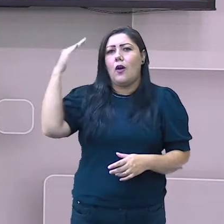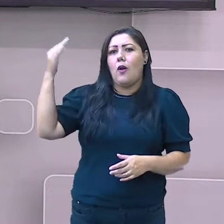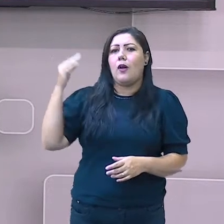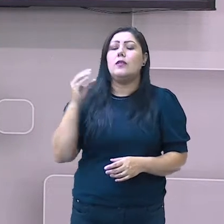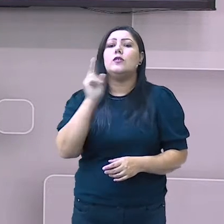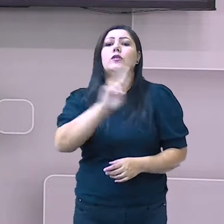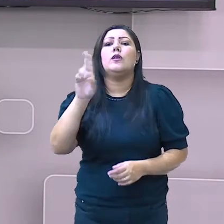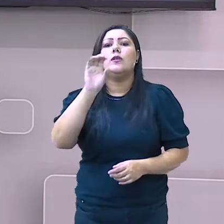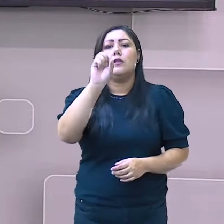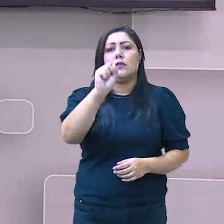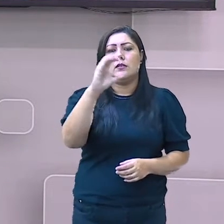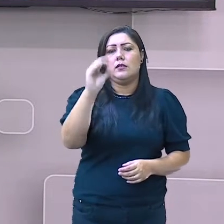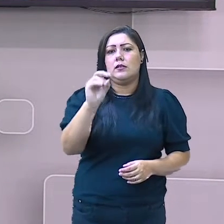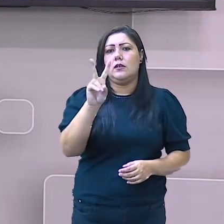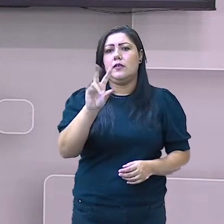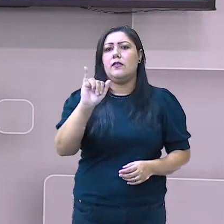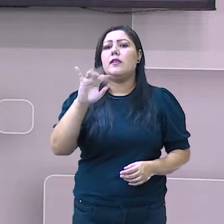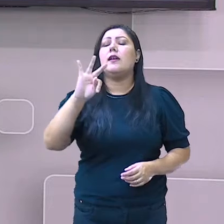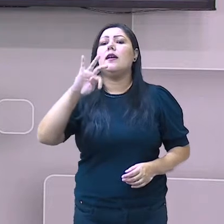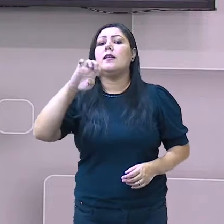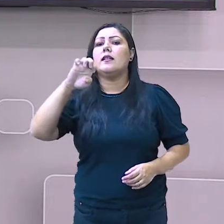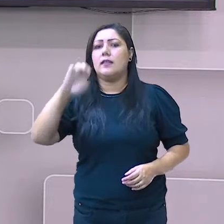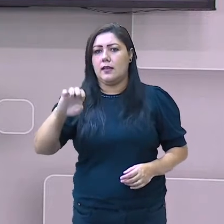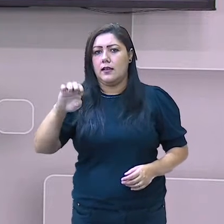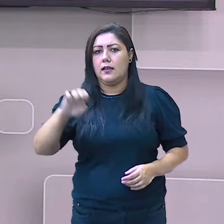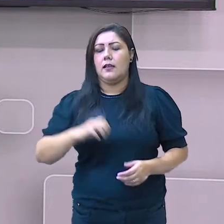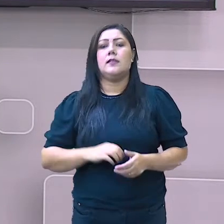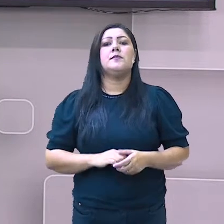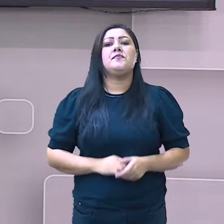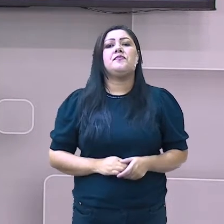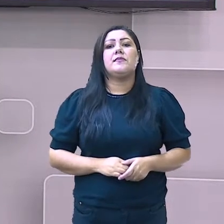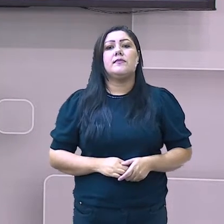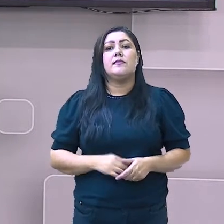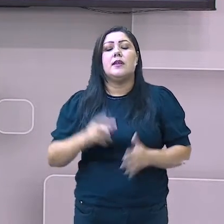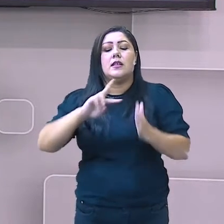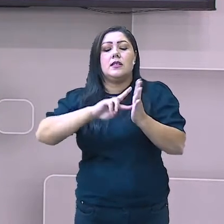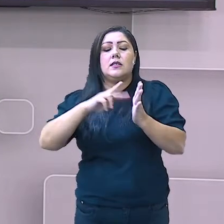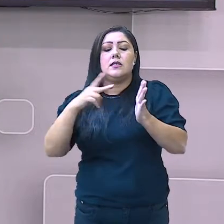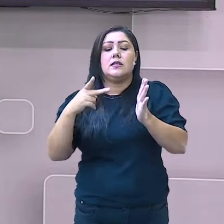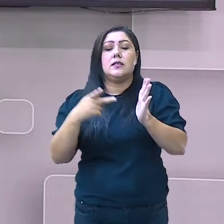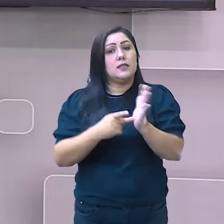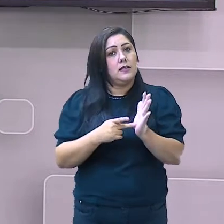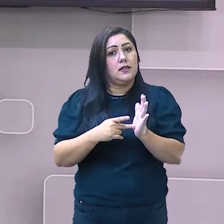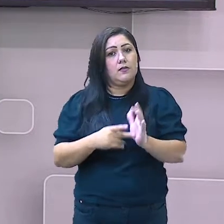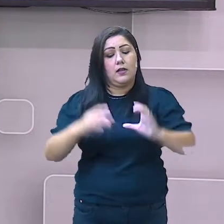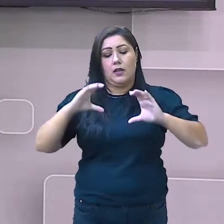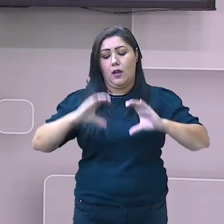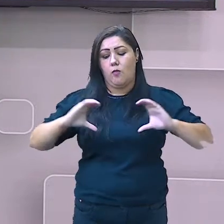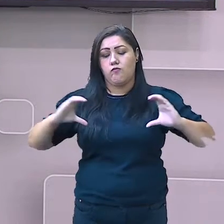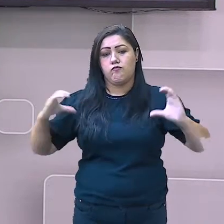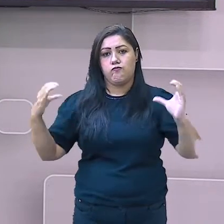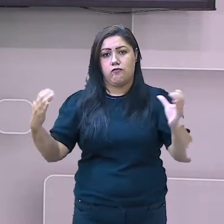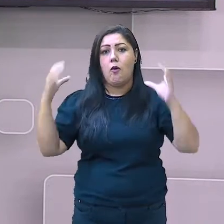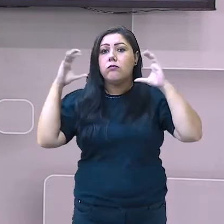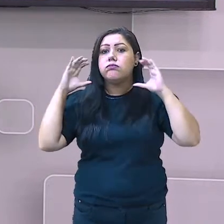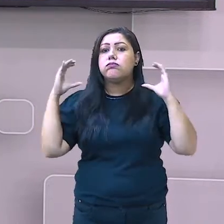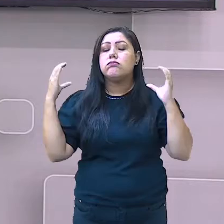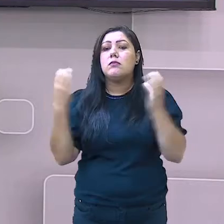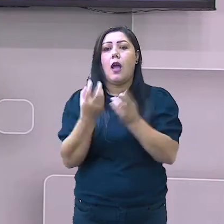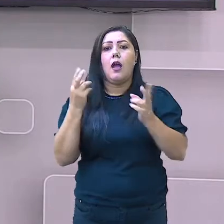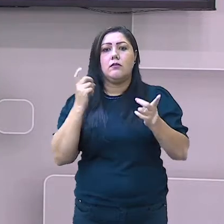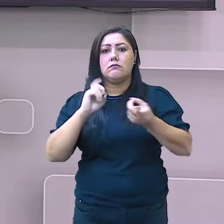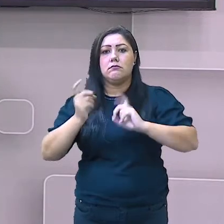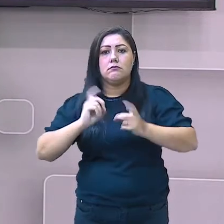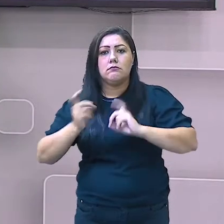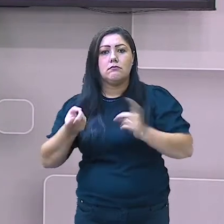Soviete. Em russo significa conselho. Paralelamente a esses fatos,